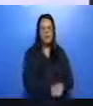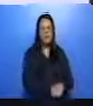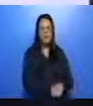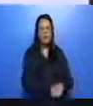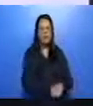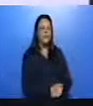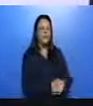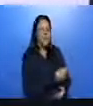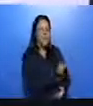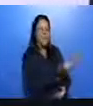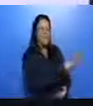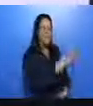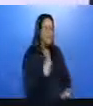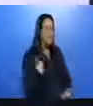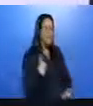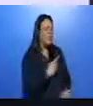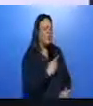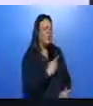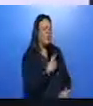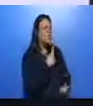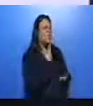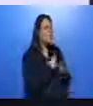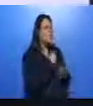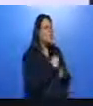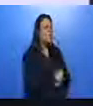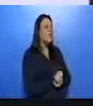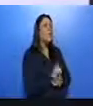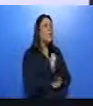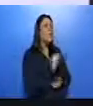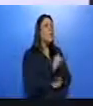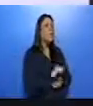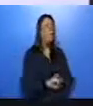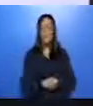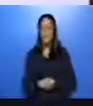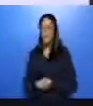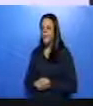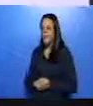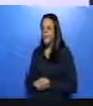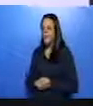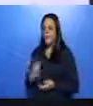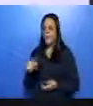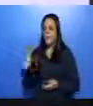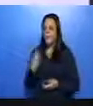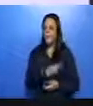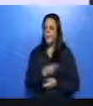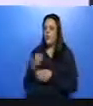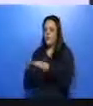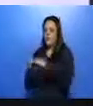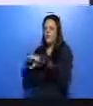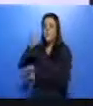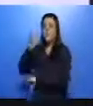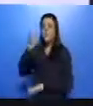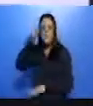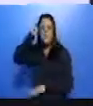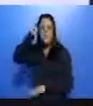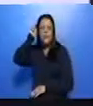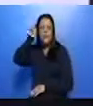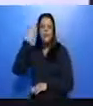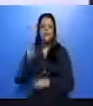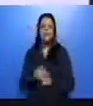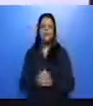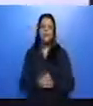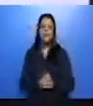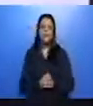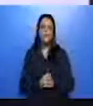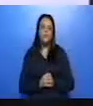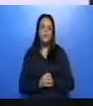2 pontos. Que passemos no vestibular. 2 orações, período composto por